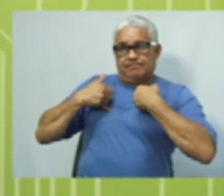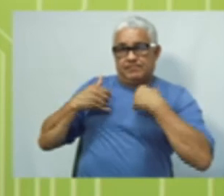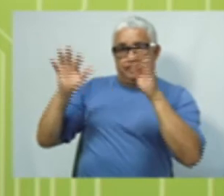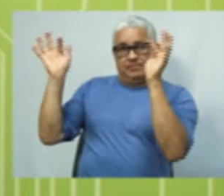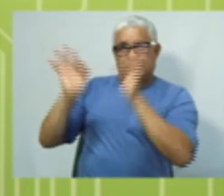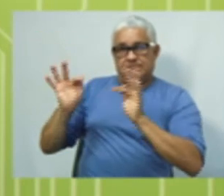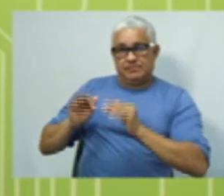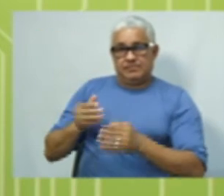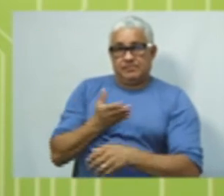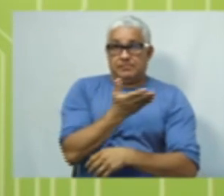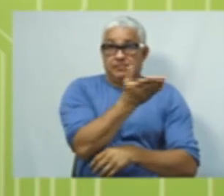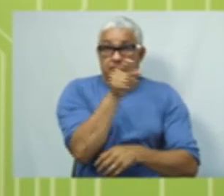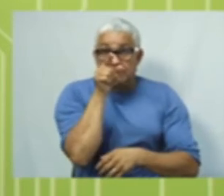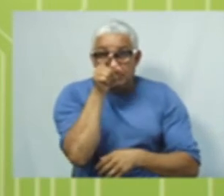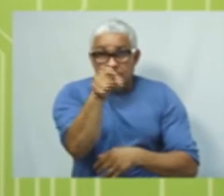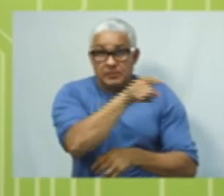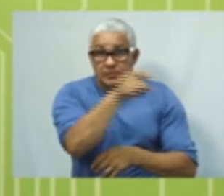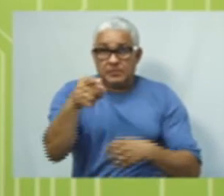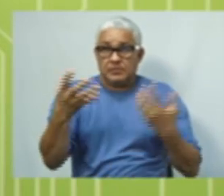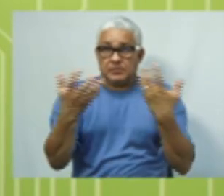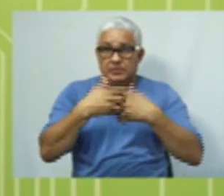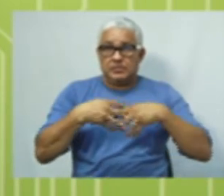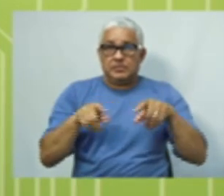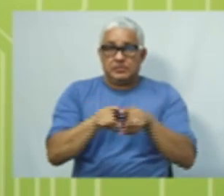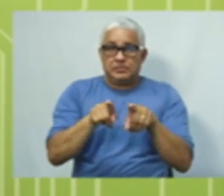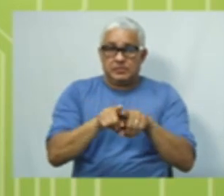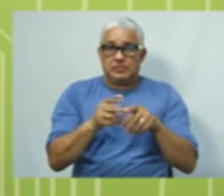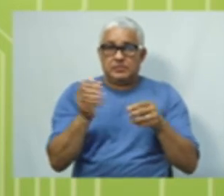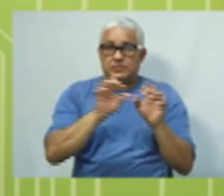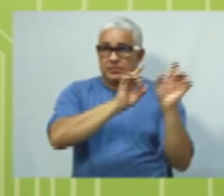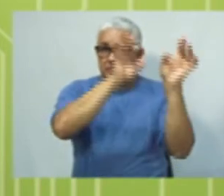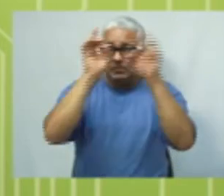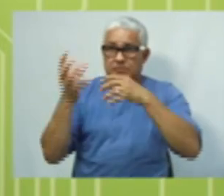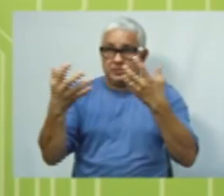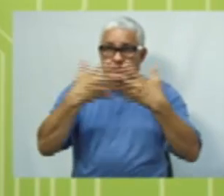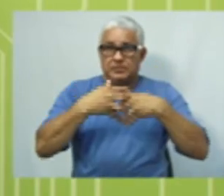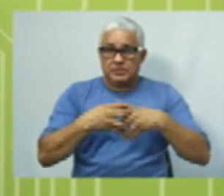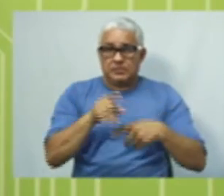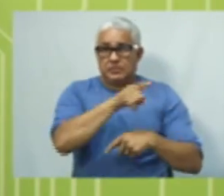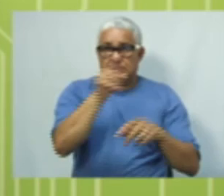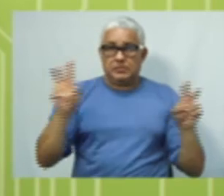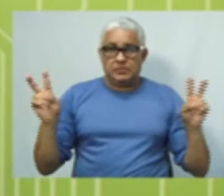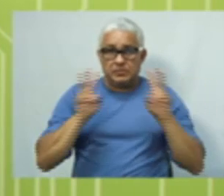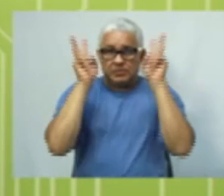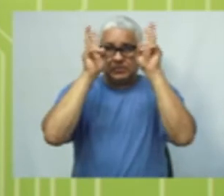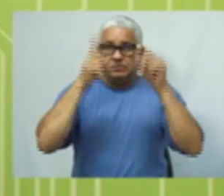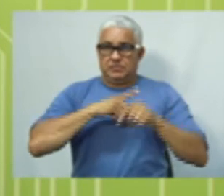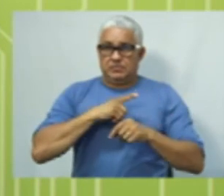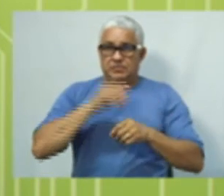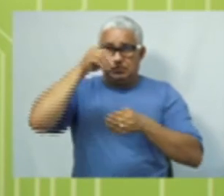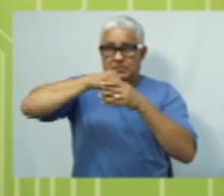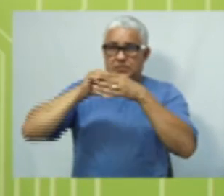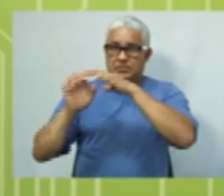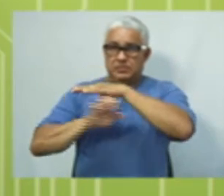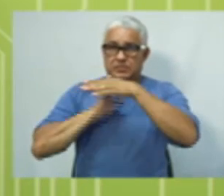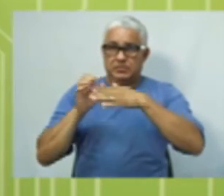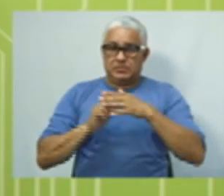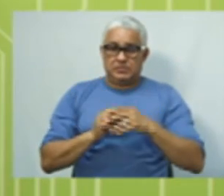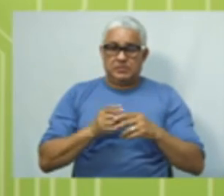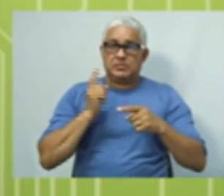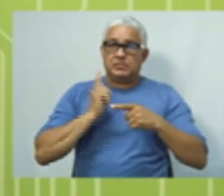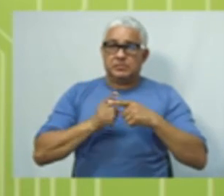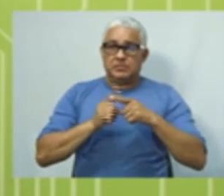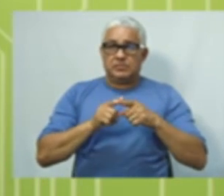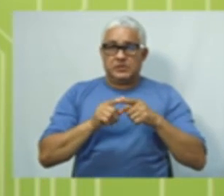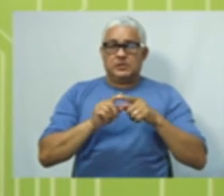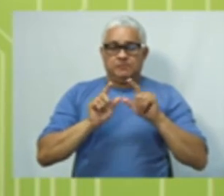ver que vocês, não só do IFRO, mas em especial do IFRO, são muito bem valorizados dentro da empresa, pela